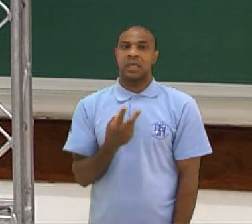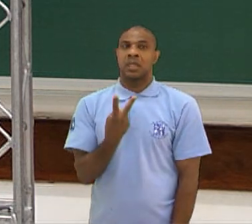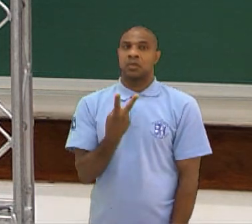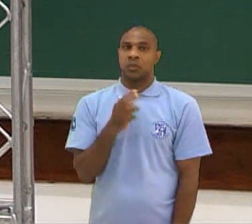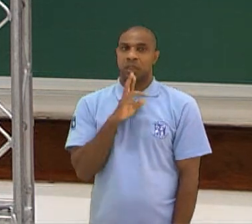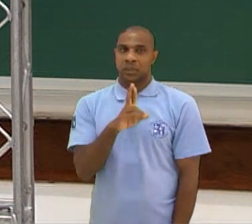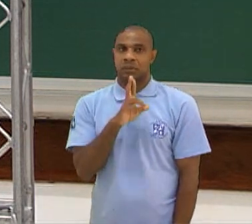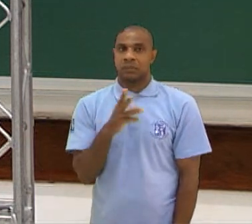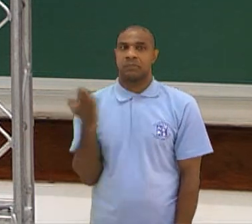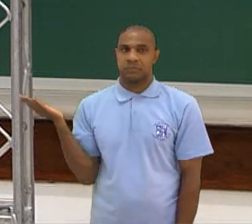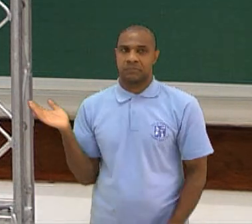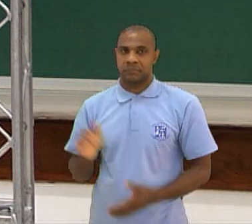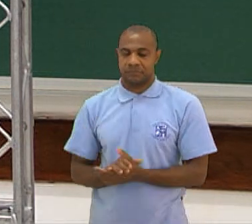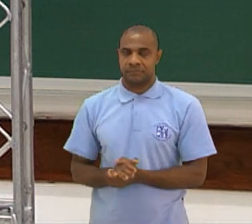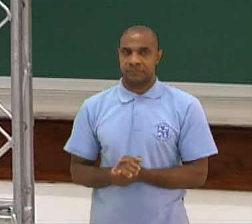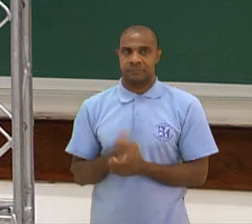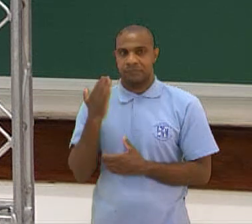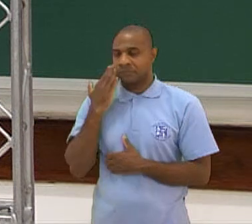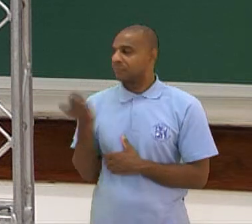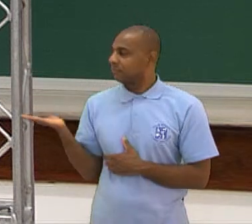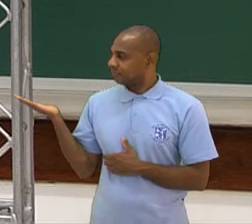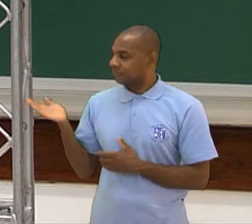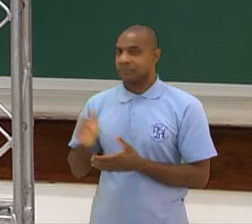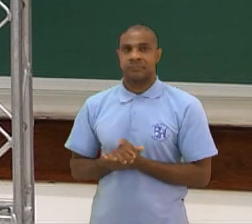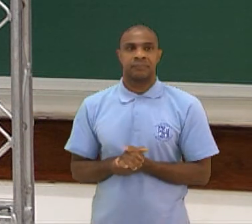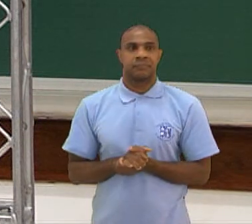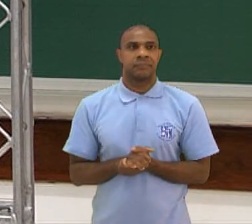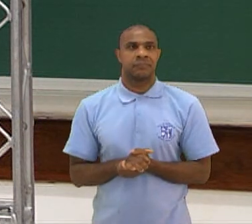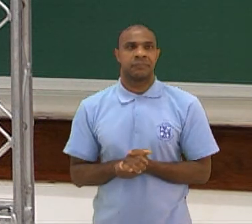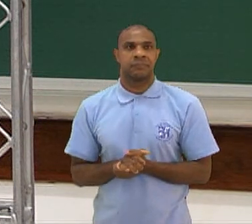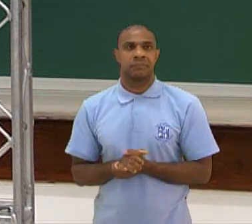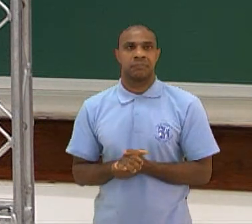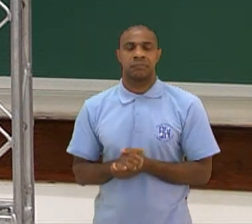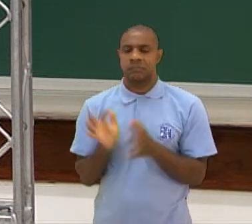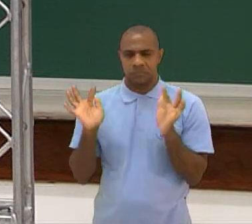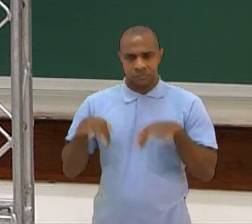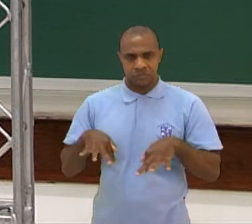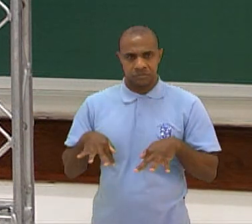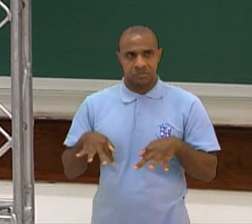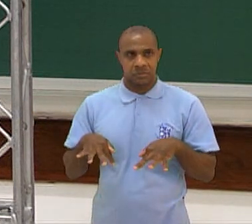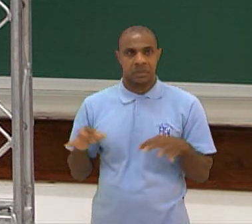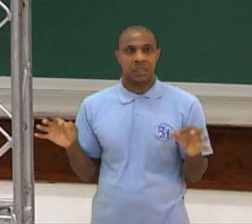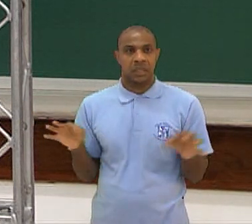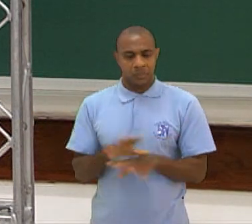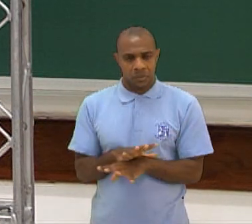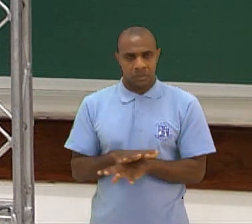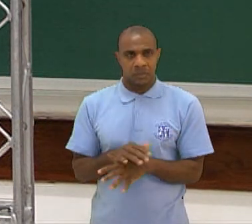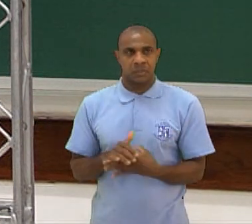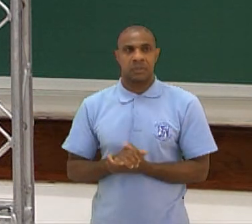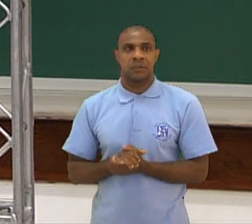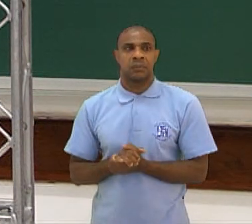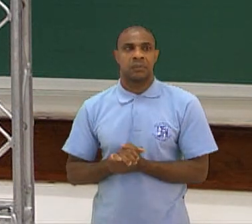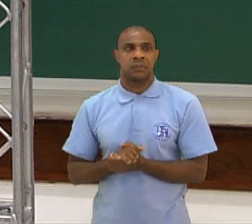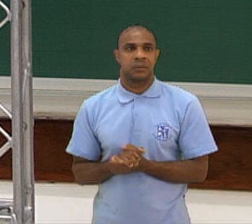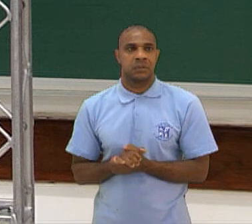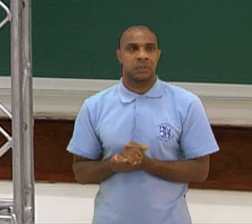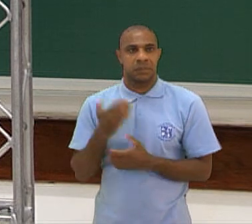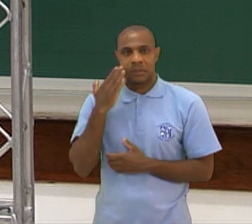ler matematicamente. O K precisa estar dentro do conjunto dos números reais. E esse K